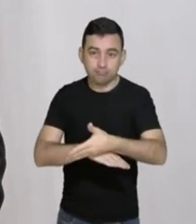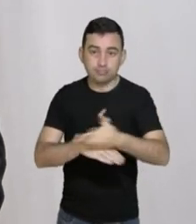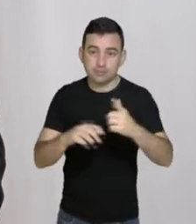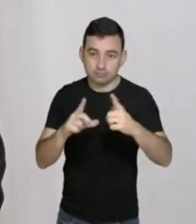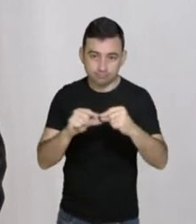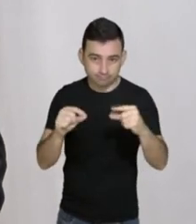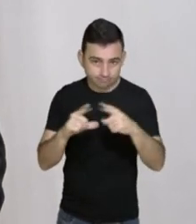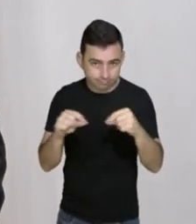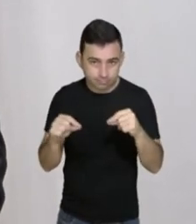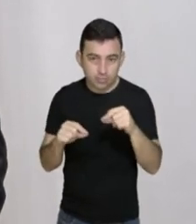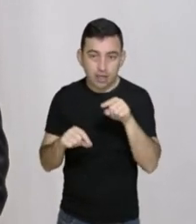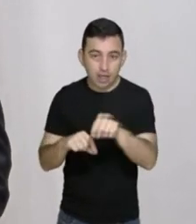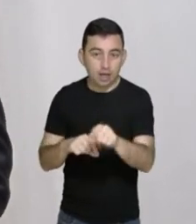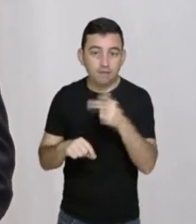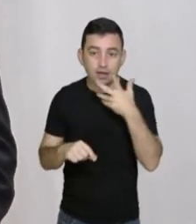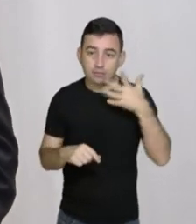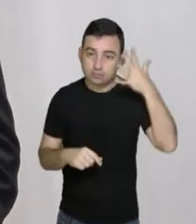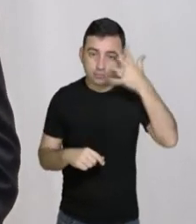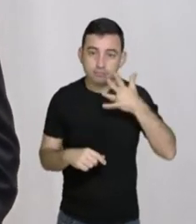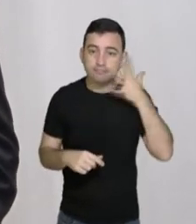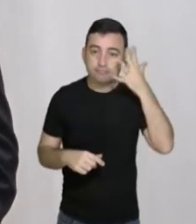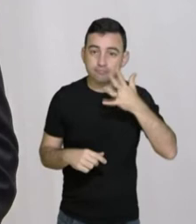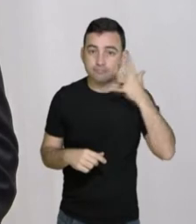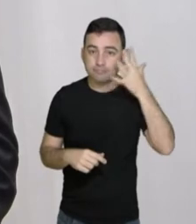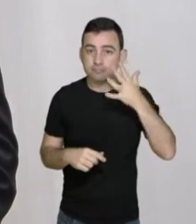falar sobre o tal